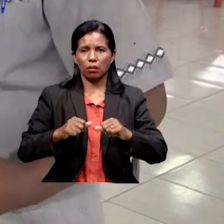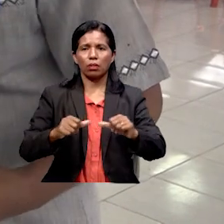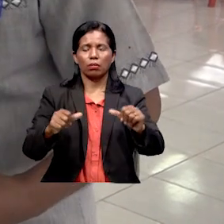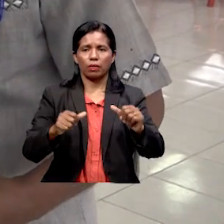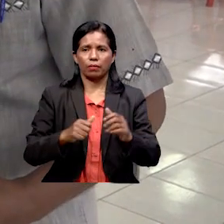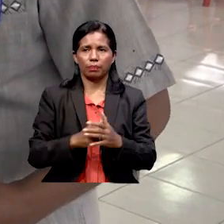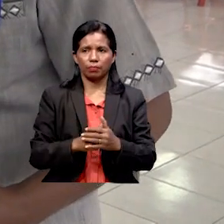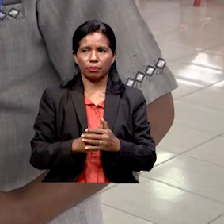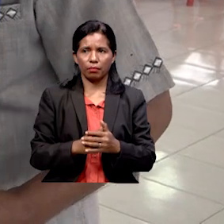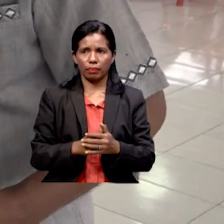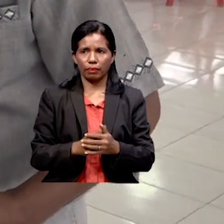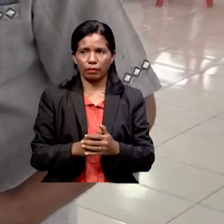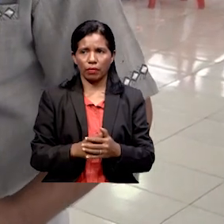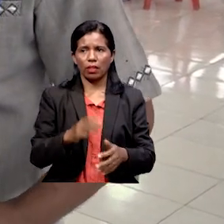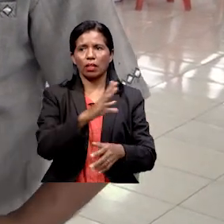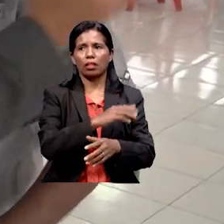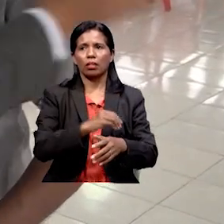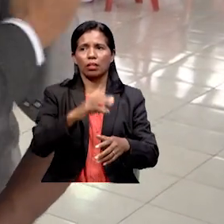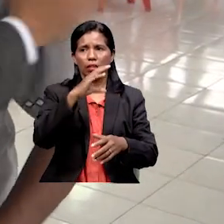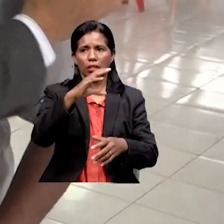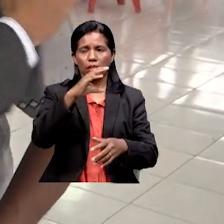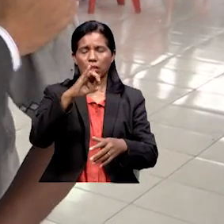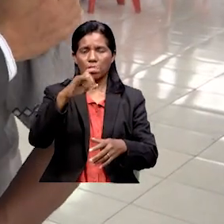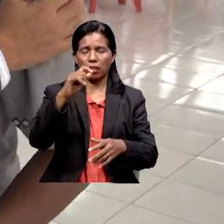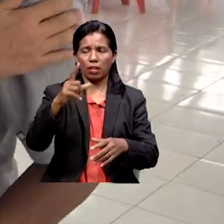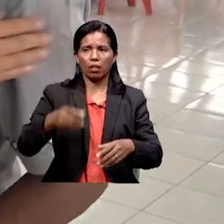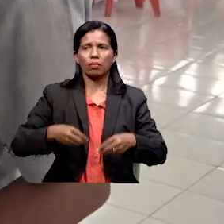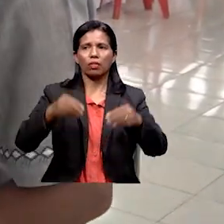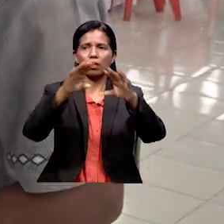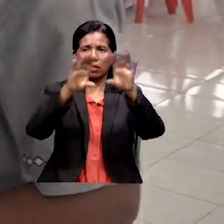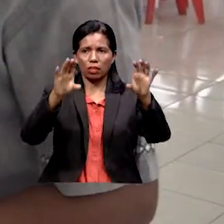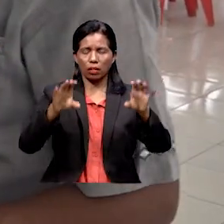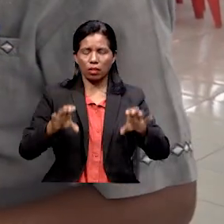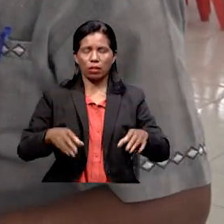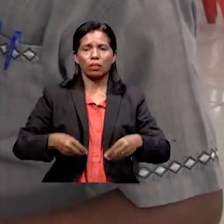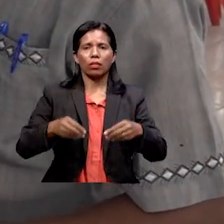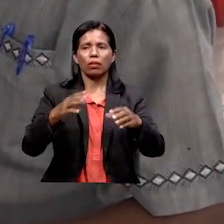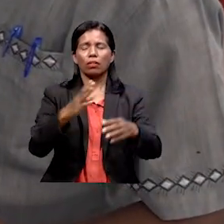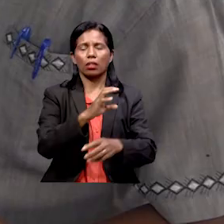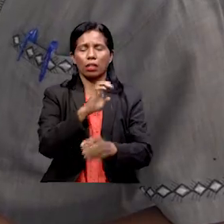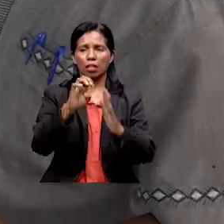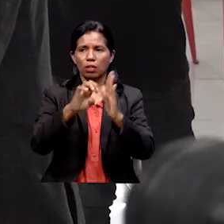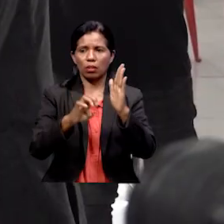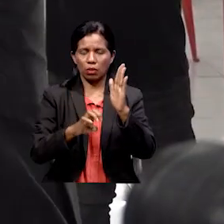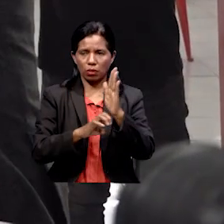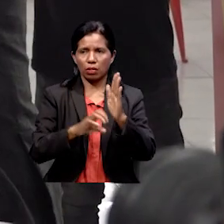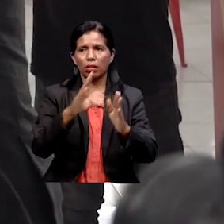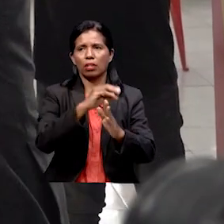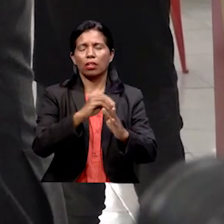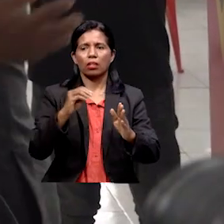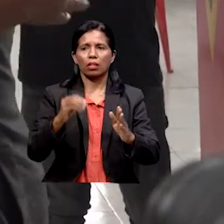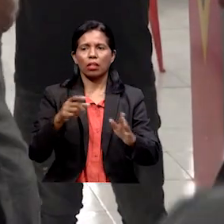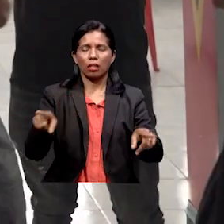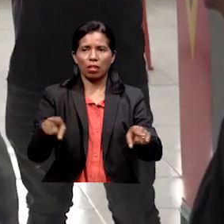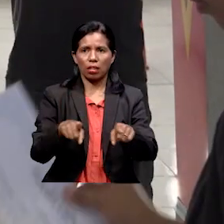e a Bíblia Nemos, Câmara Comércio e Indústria Timor-Leste, distribui certificado de apreciação para a estrutura Câmara Comércio e Indústria Cessante, no